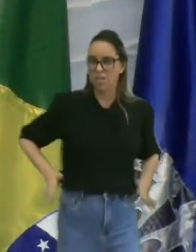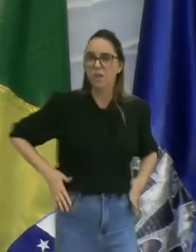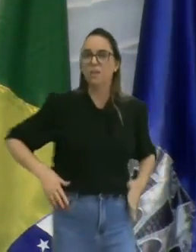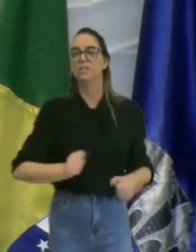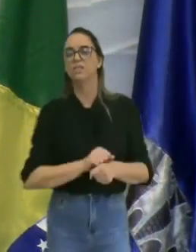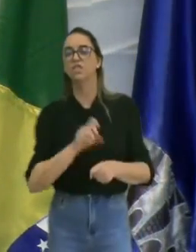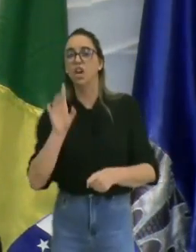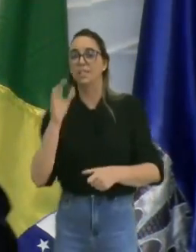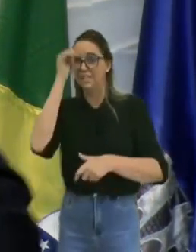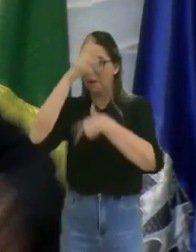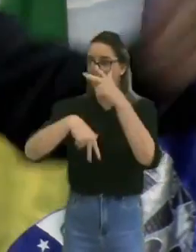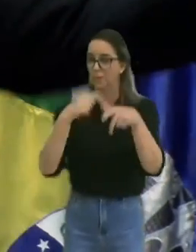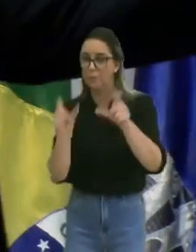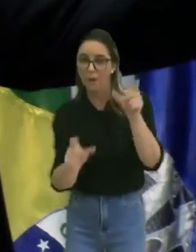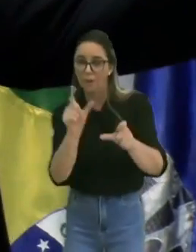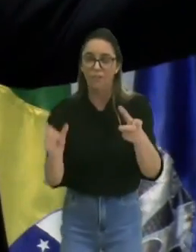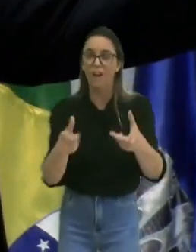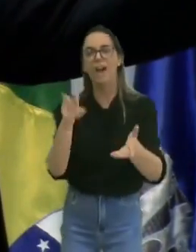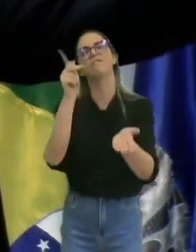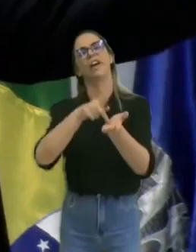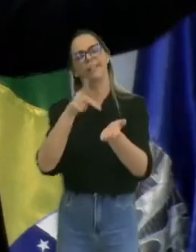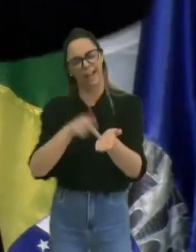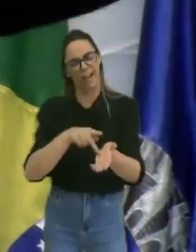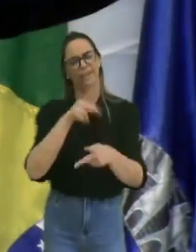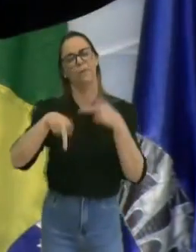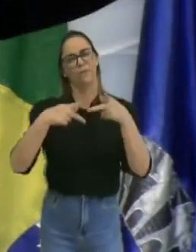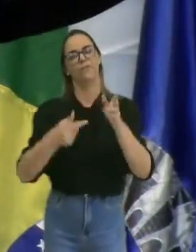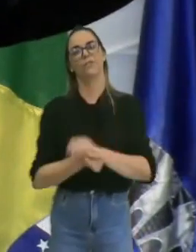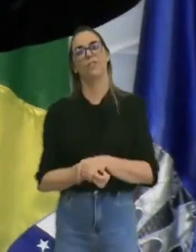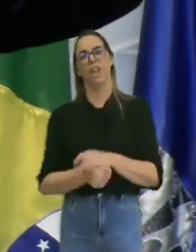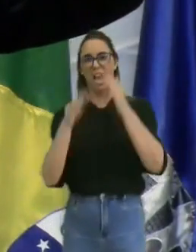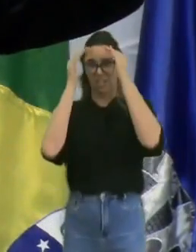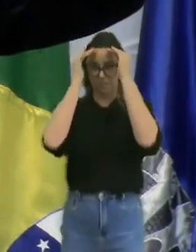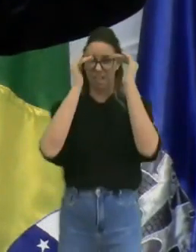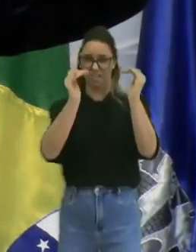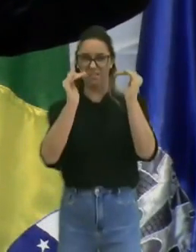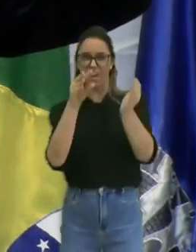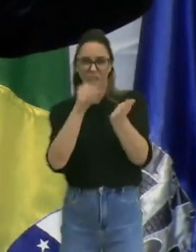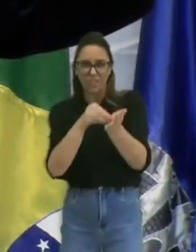sua obedece. Essa é a verdade, meu povo. Isso é falta de respeito?